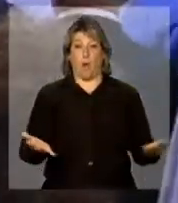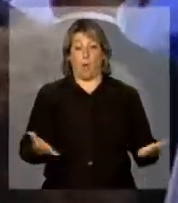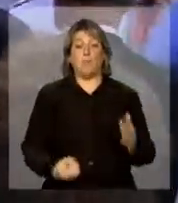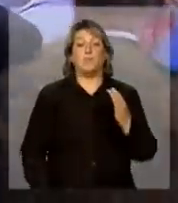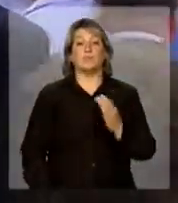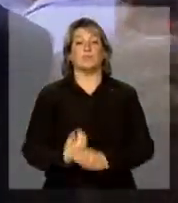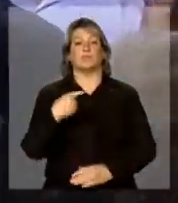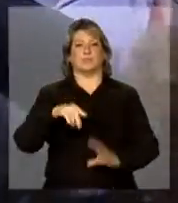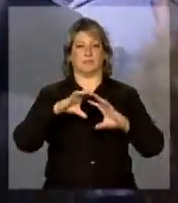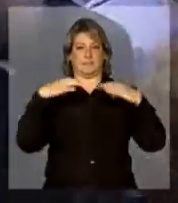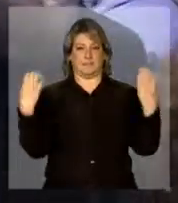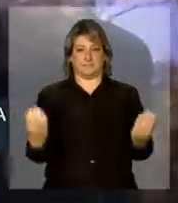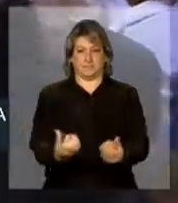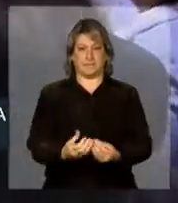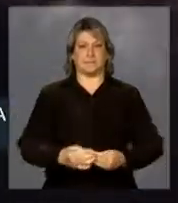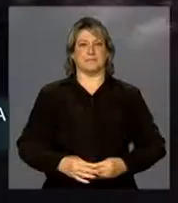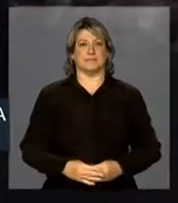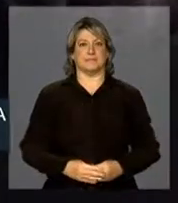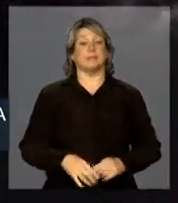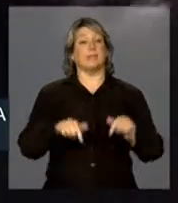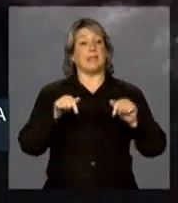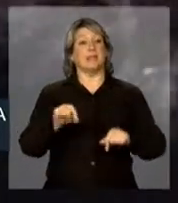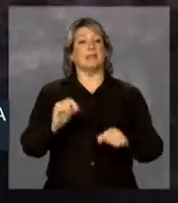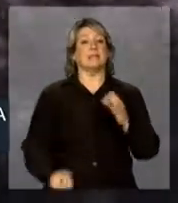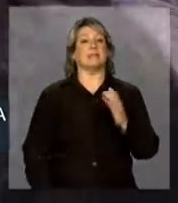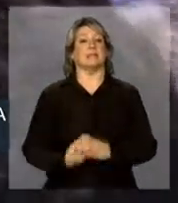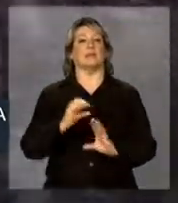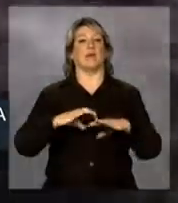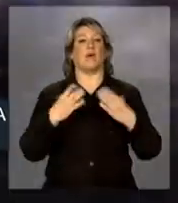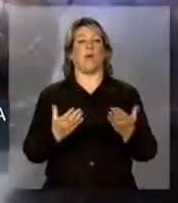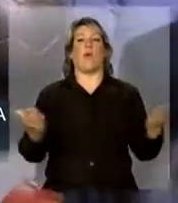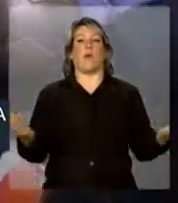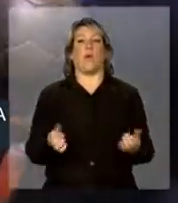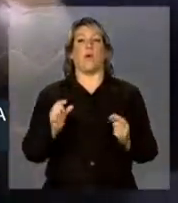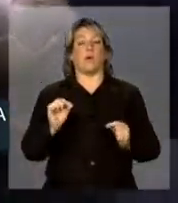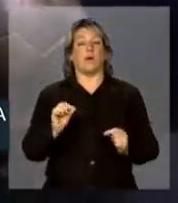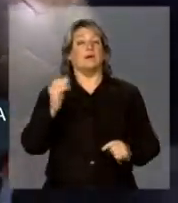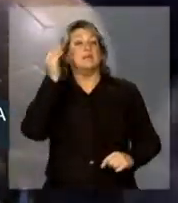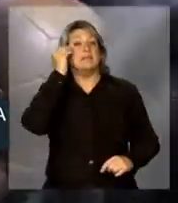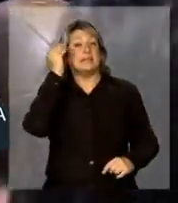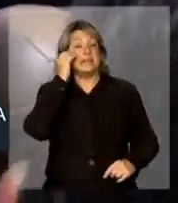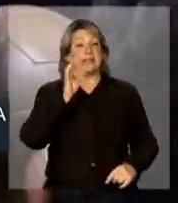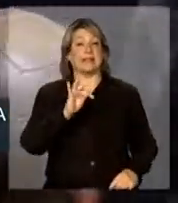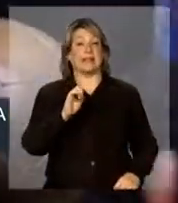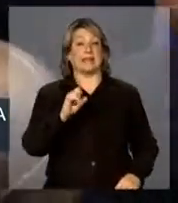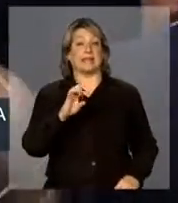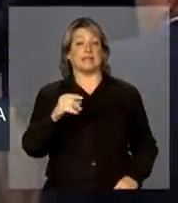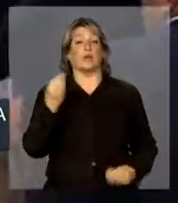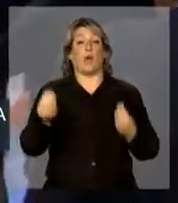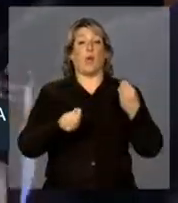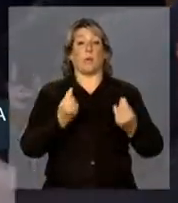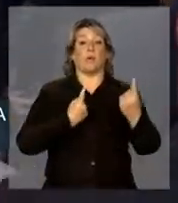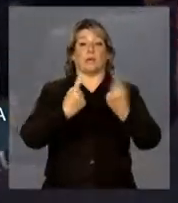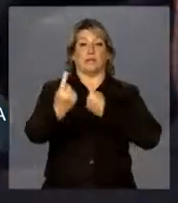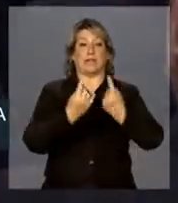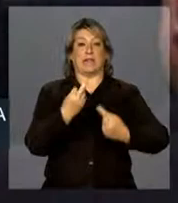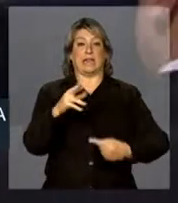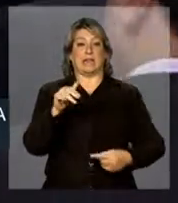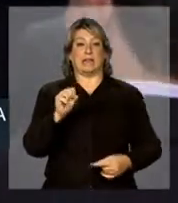na inauguração essa inauguração também está sendo considerado um teste outro transporte público